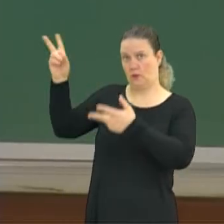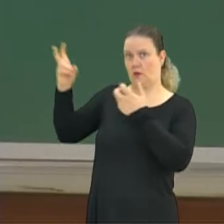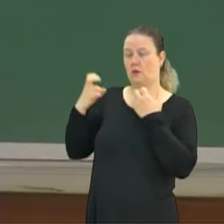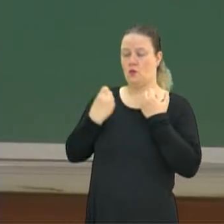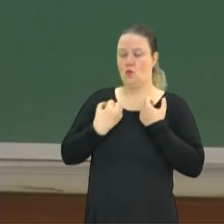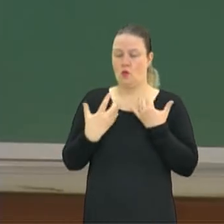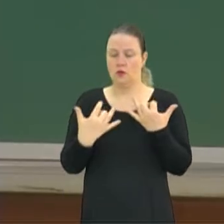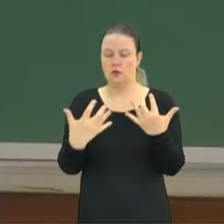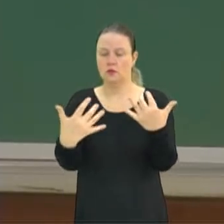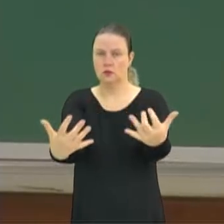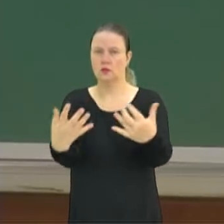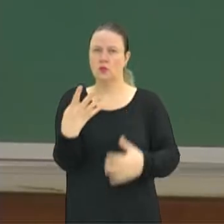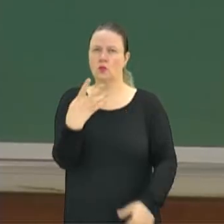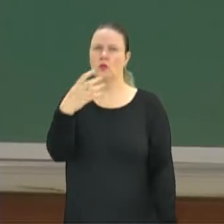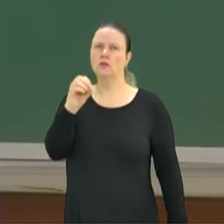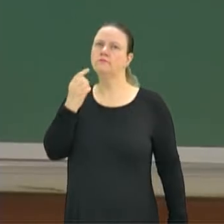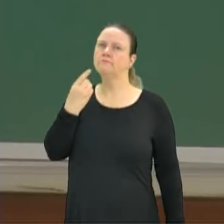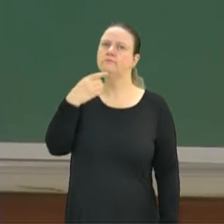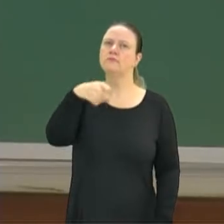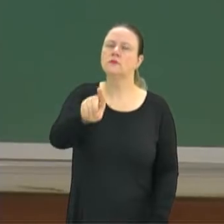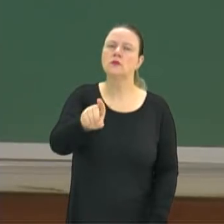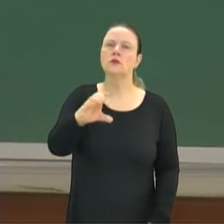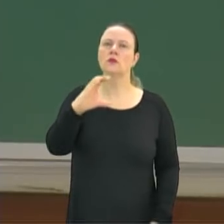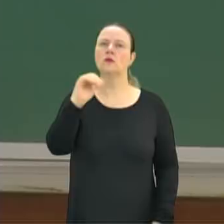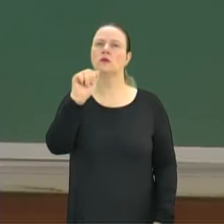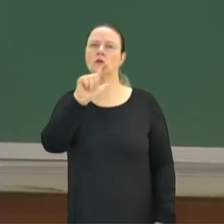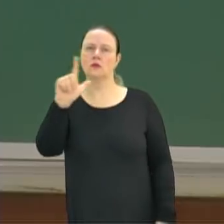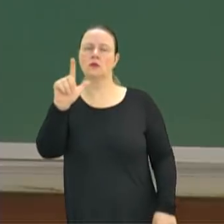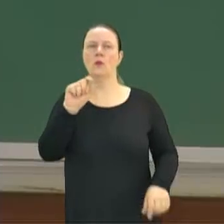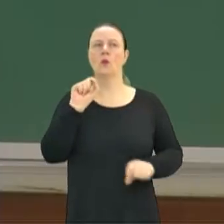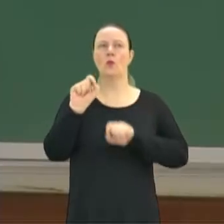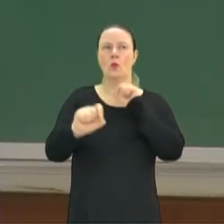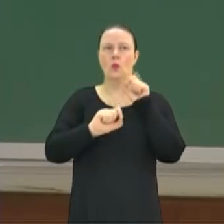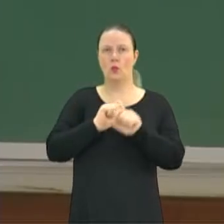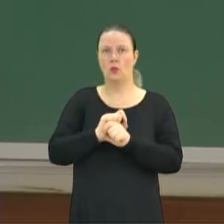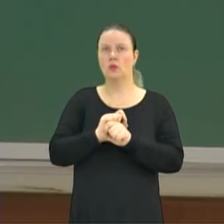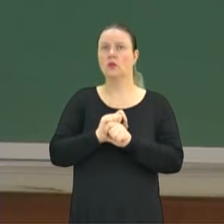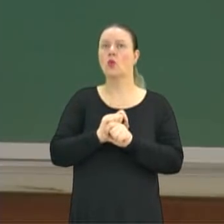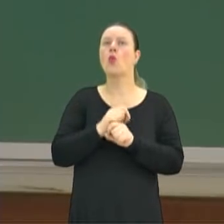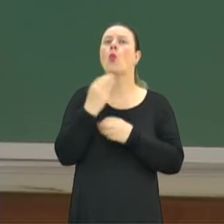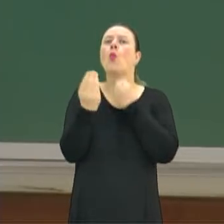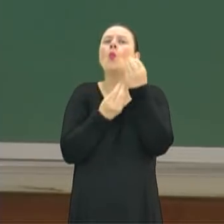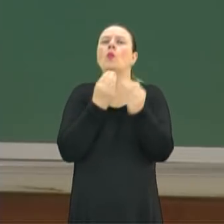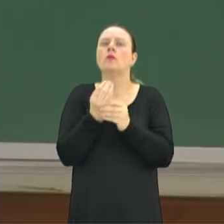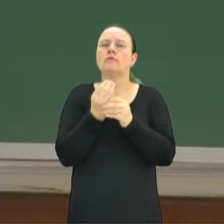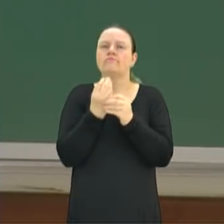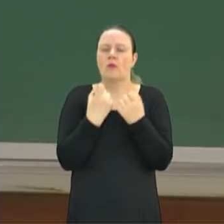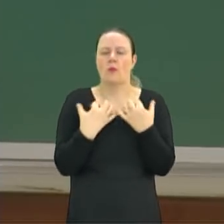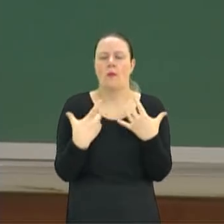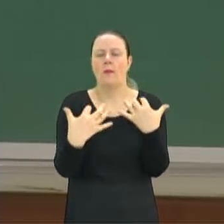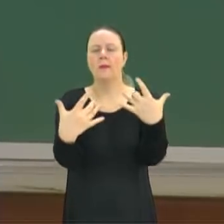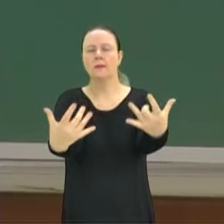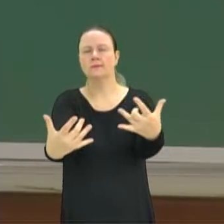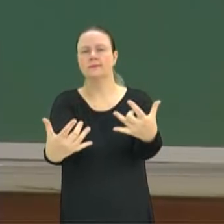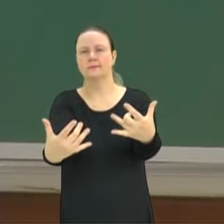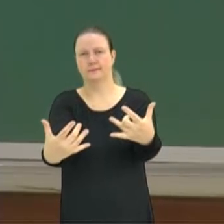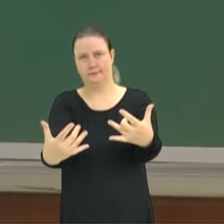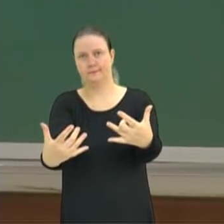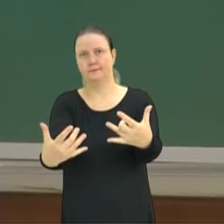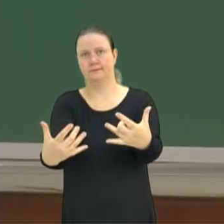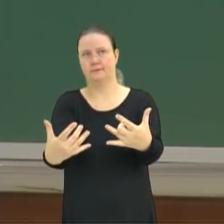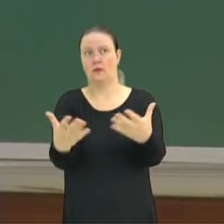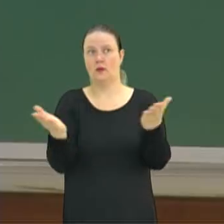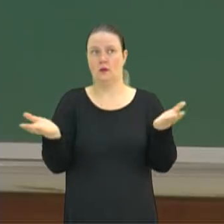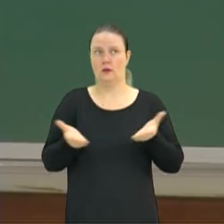quilocalorias de gramíneas, né, ali por metro quadrado ao ano, são produzidas ali pela plantinha. Mas só aqui